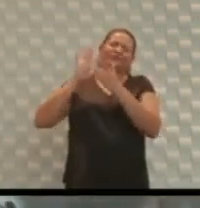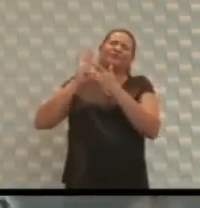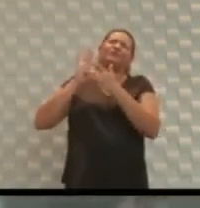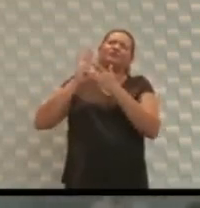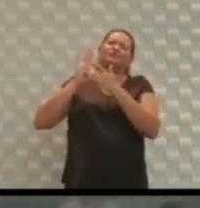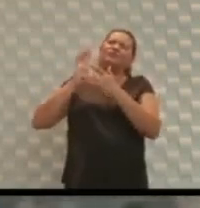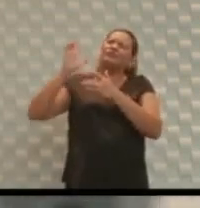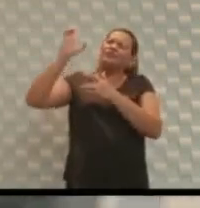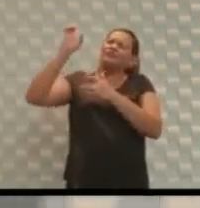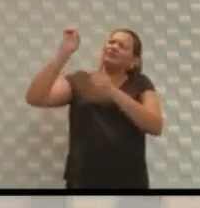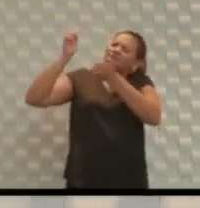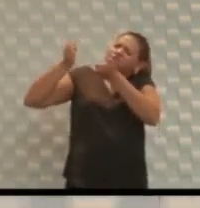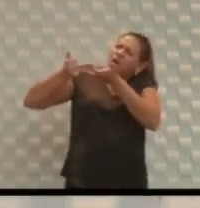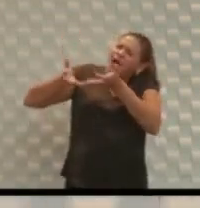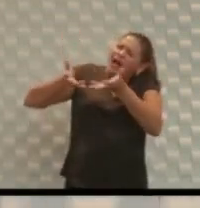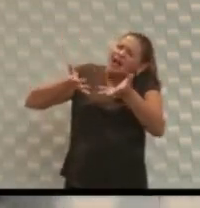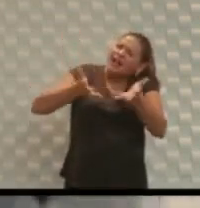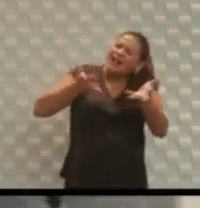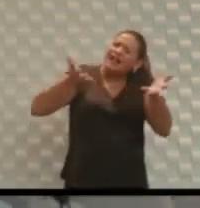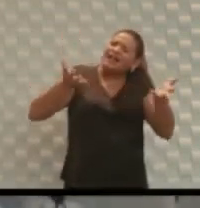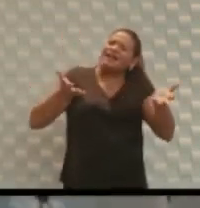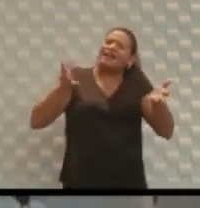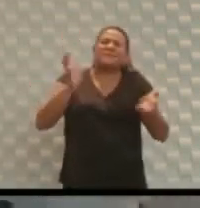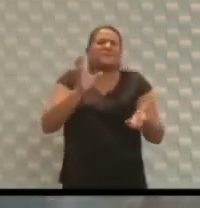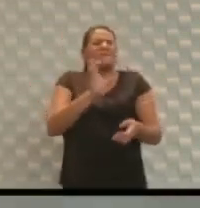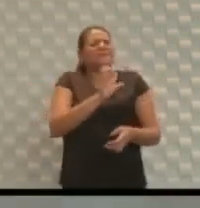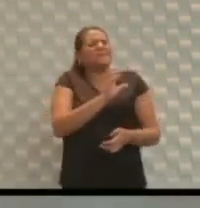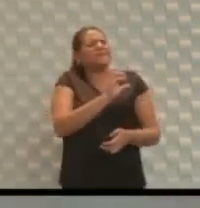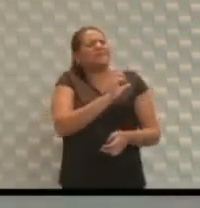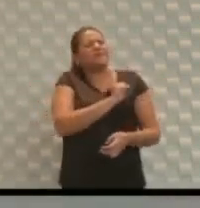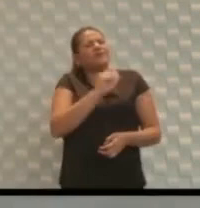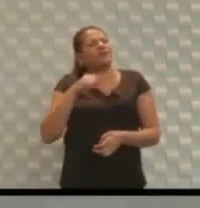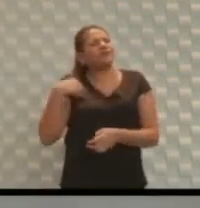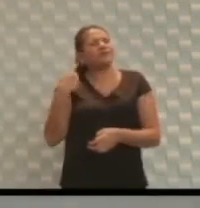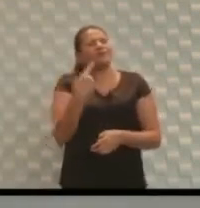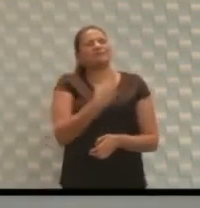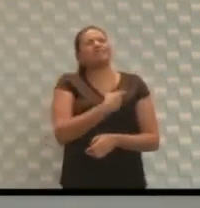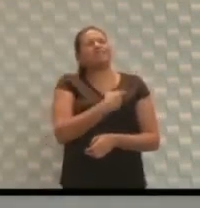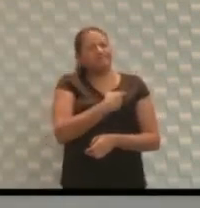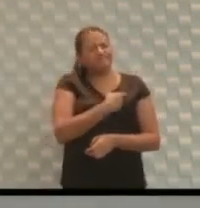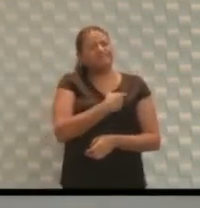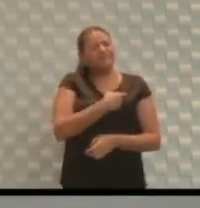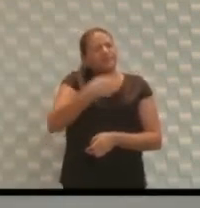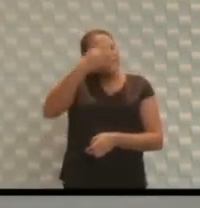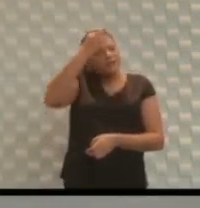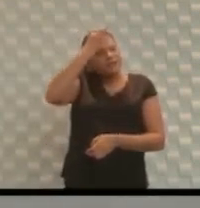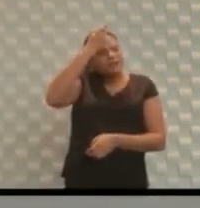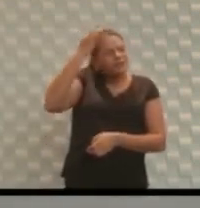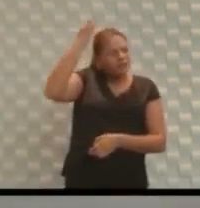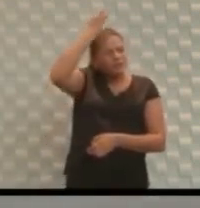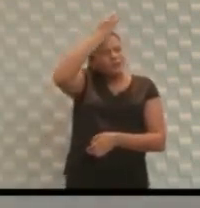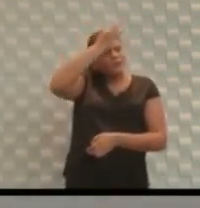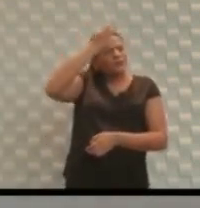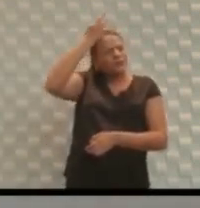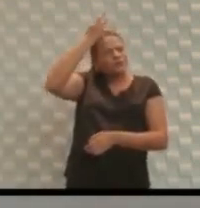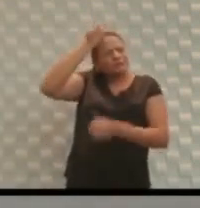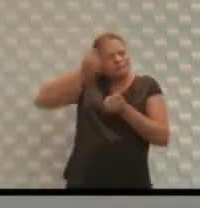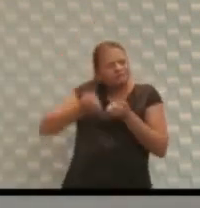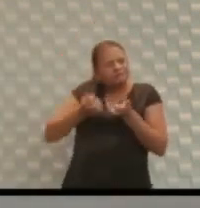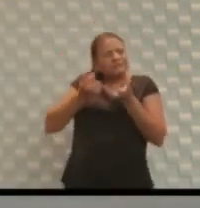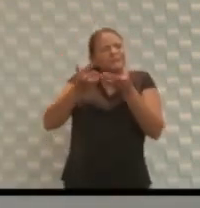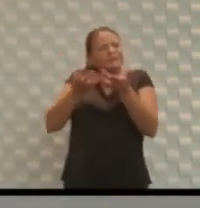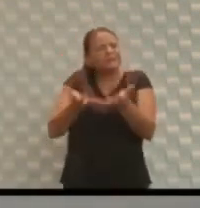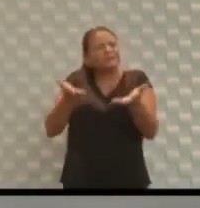e derrama do Teu amor nos nossos corações através do Teu Espírito. Senhor Deus, ensina-nos a amar